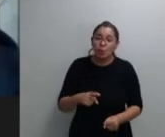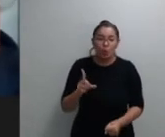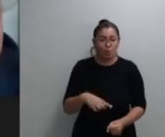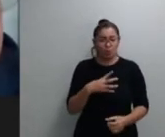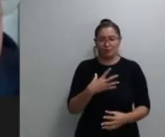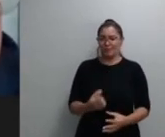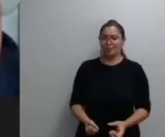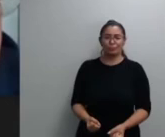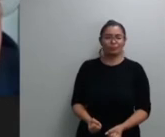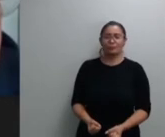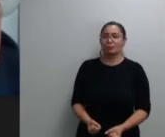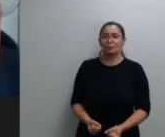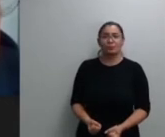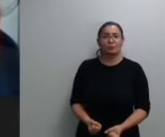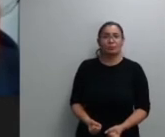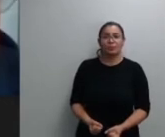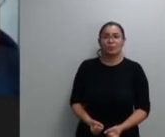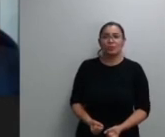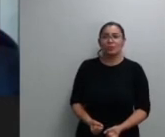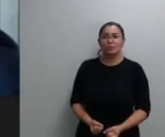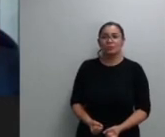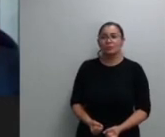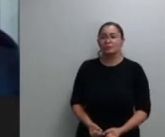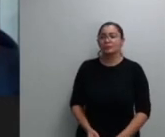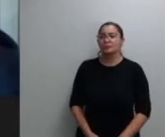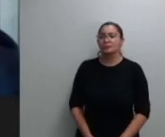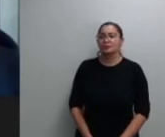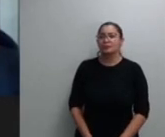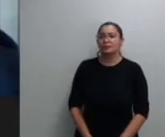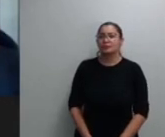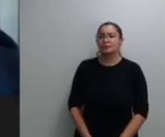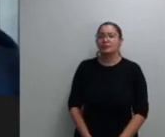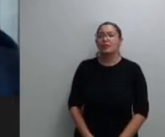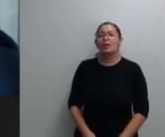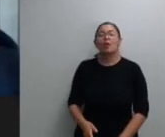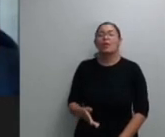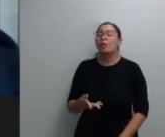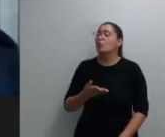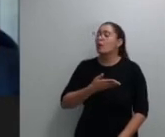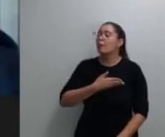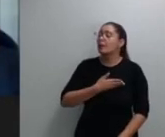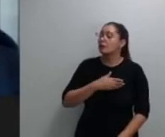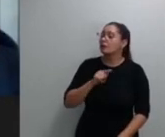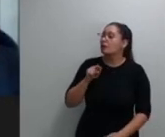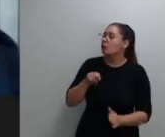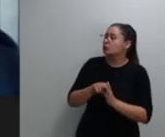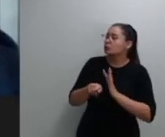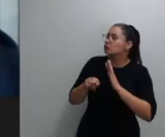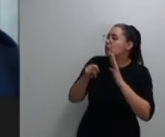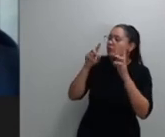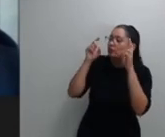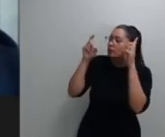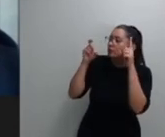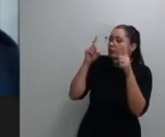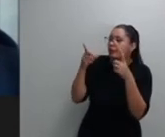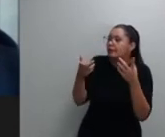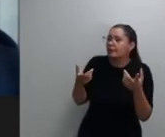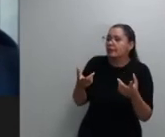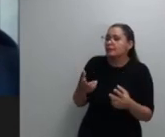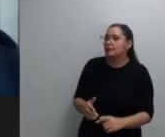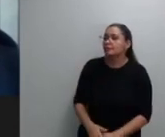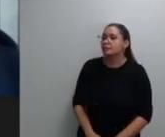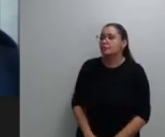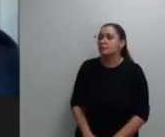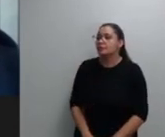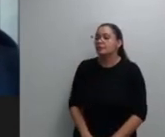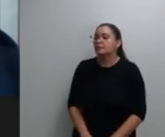provimento ao agravo interno algum colega tem alguma dúvida algum pedido de esclarecimento todos